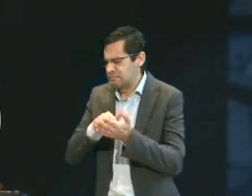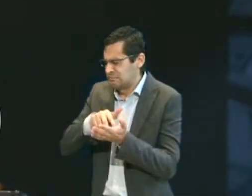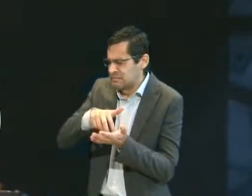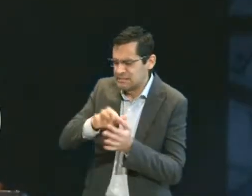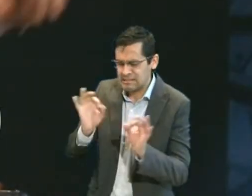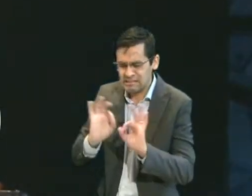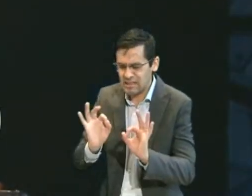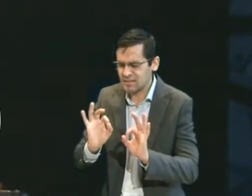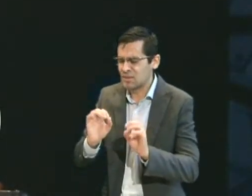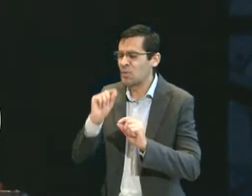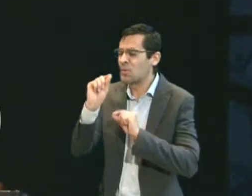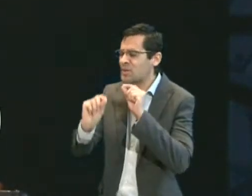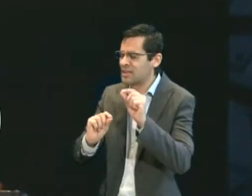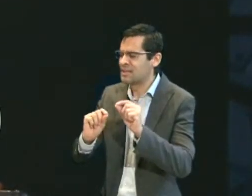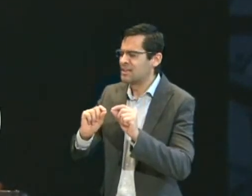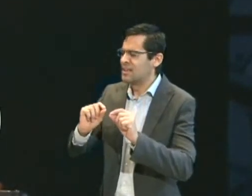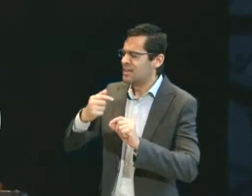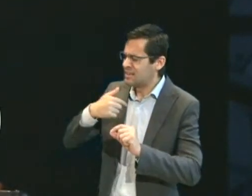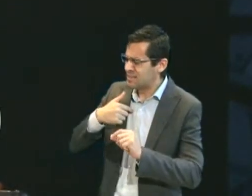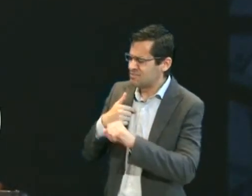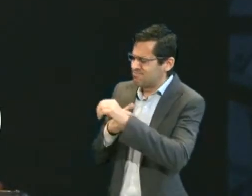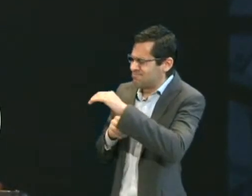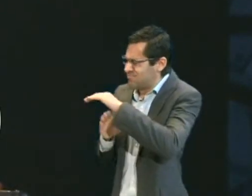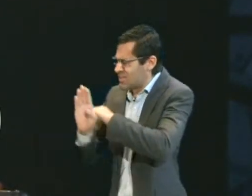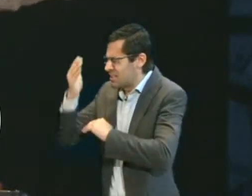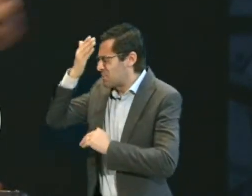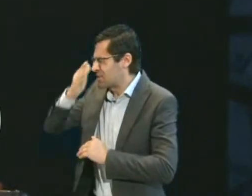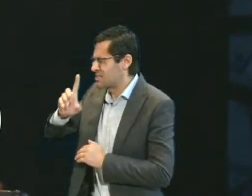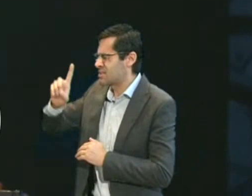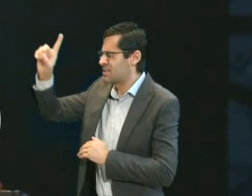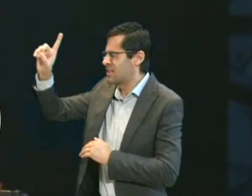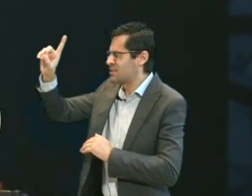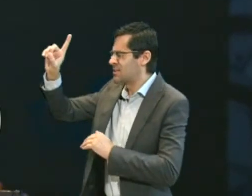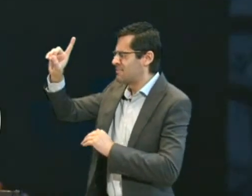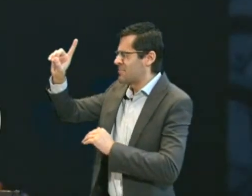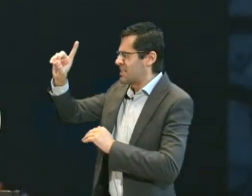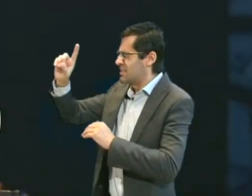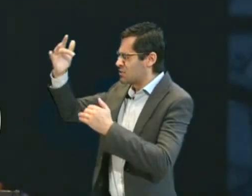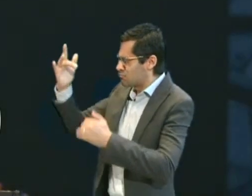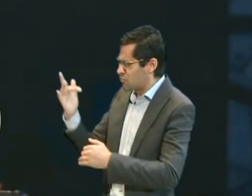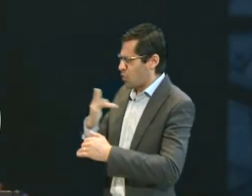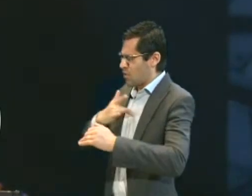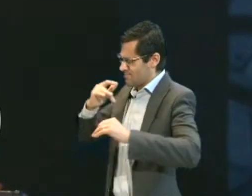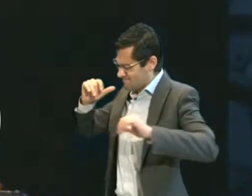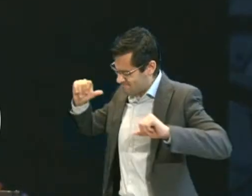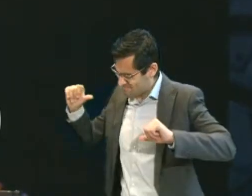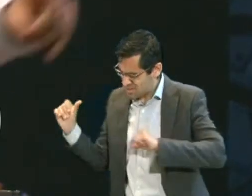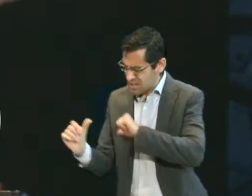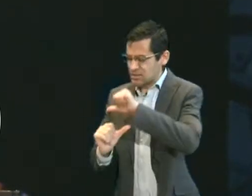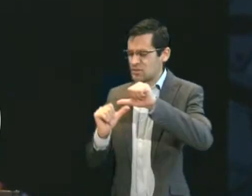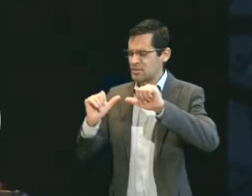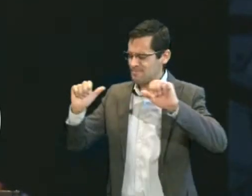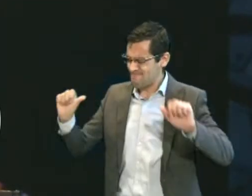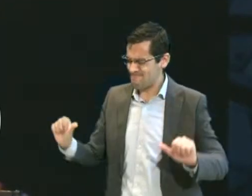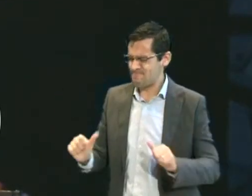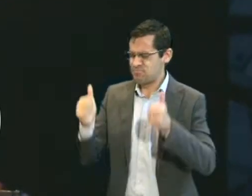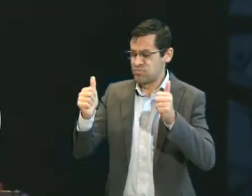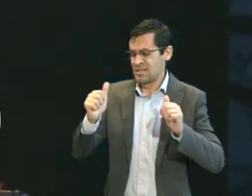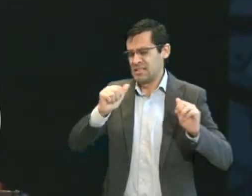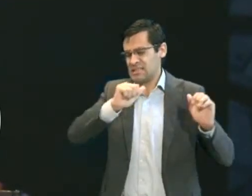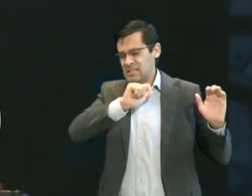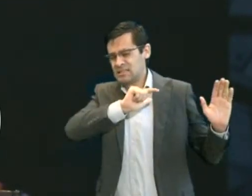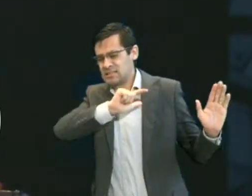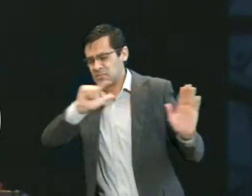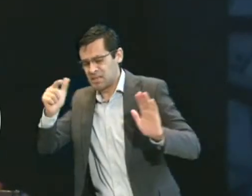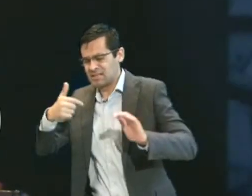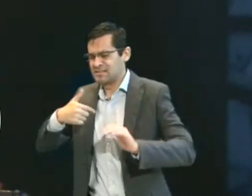passo, quantas vezes eu entrei na tua presença assim e saí transformado. Esta semana eu